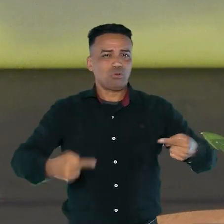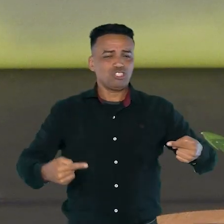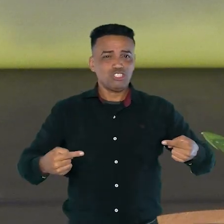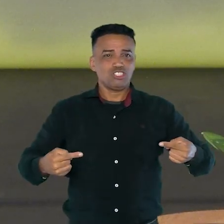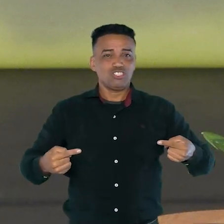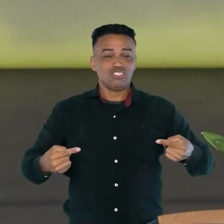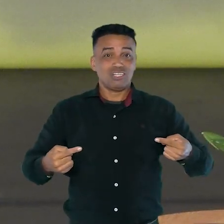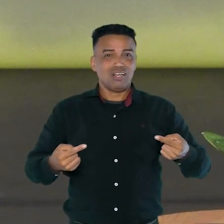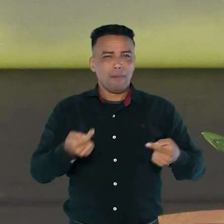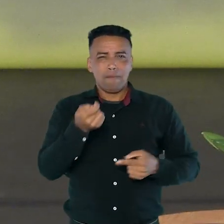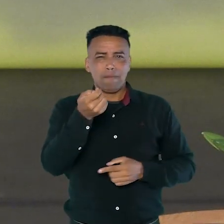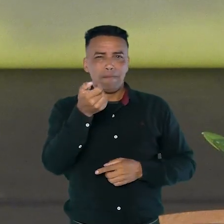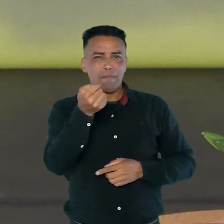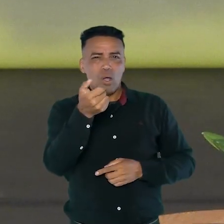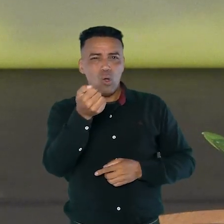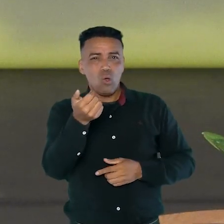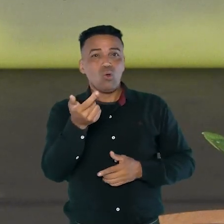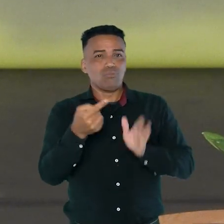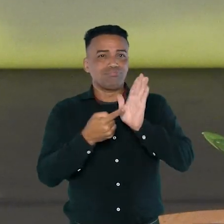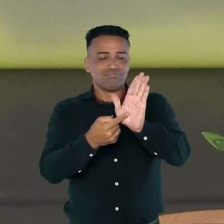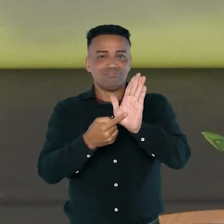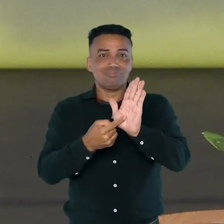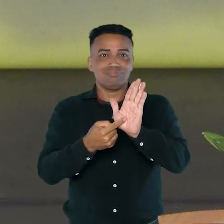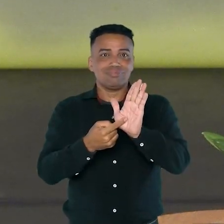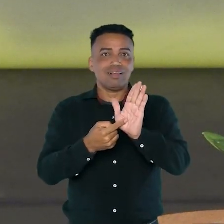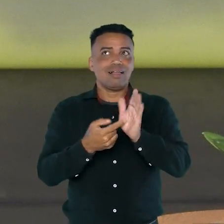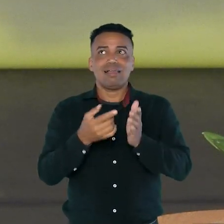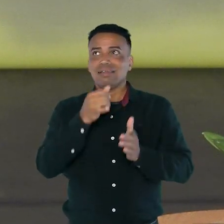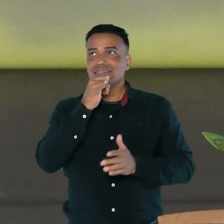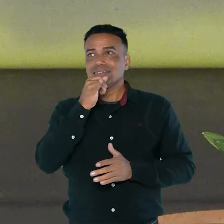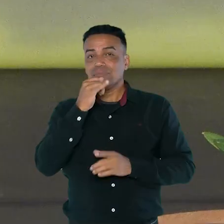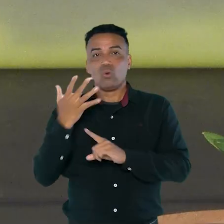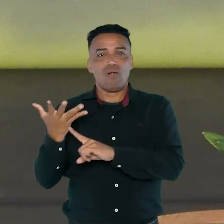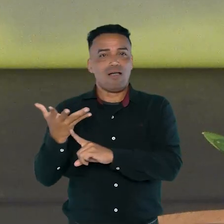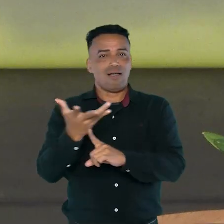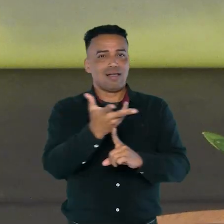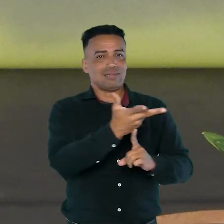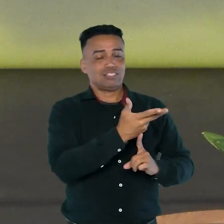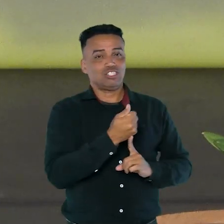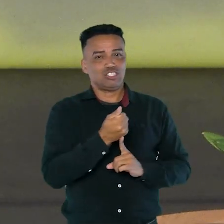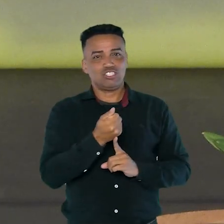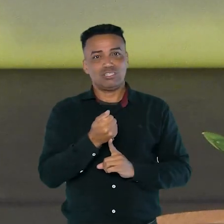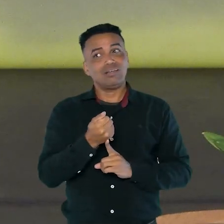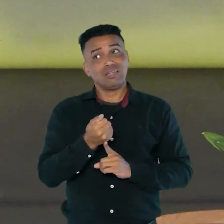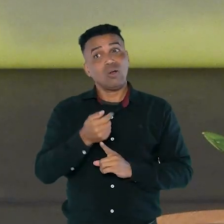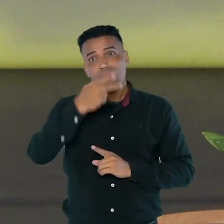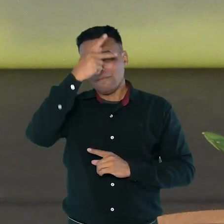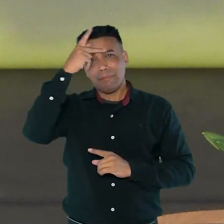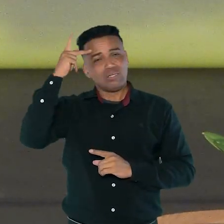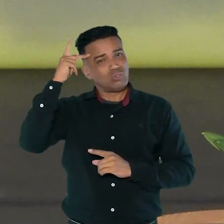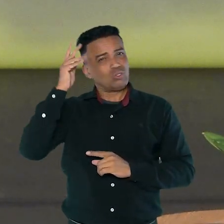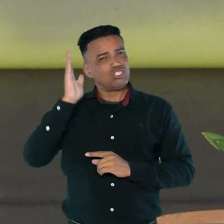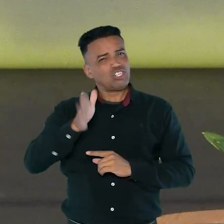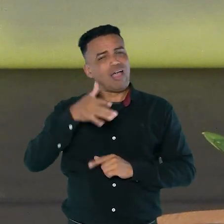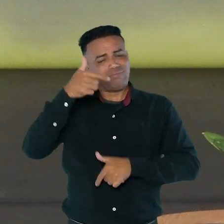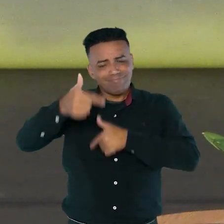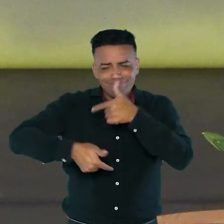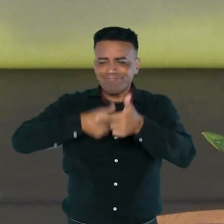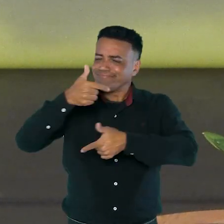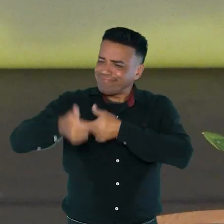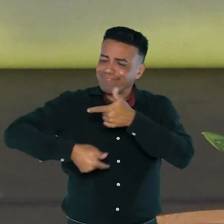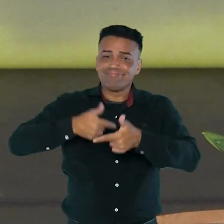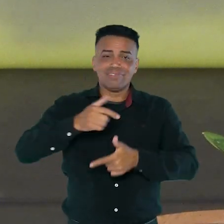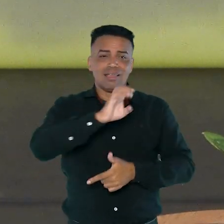isso que vocês trouxeram um pouco agora no final. O fazer político enquanto arte. E aí a gente está com pessoas que já estão trampando há